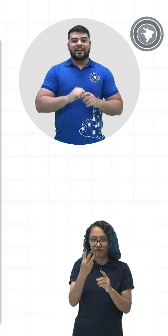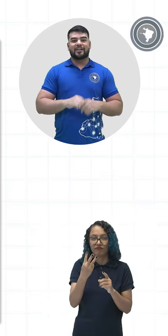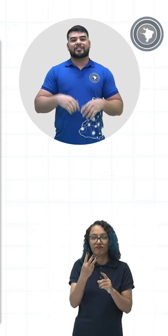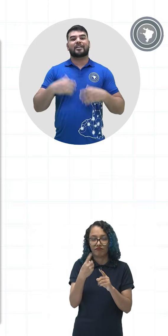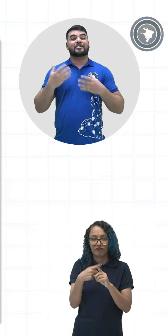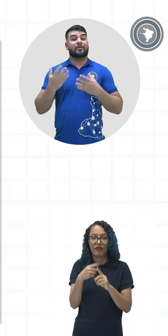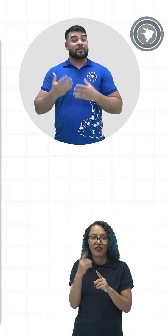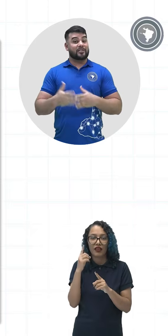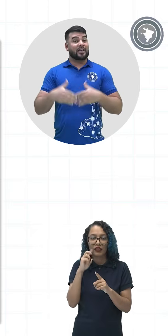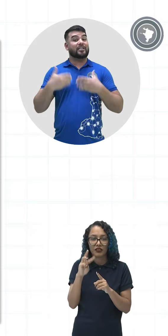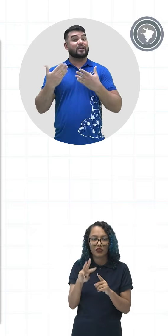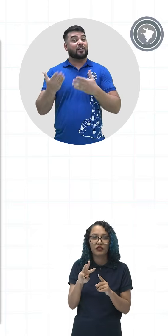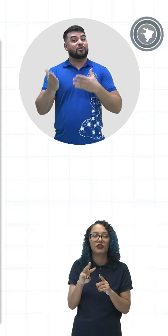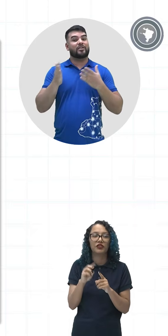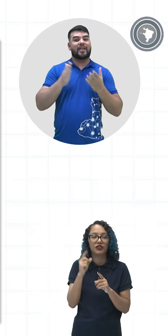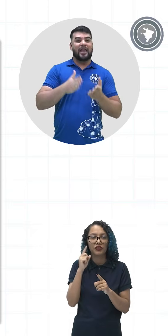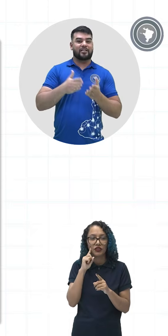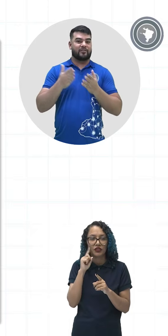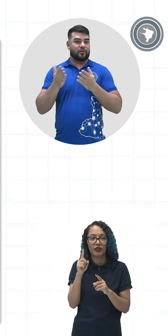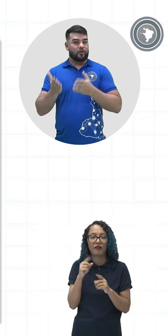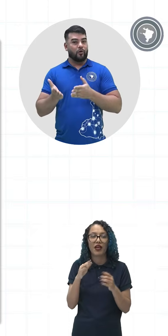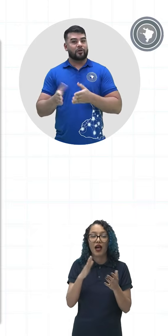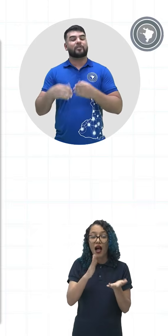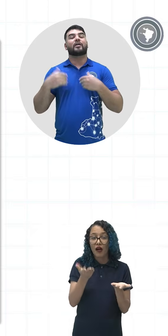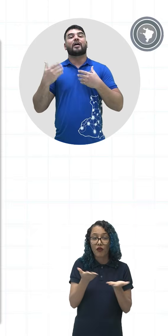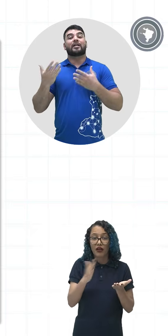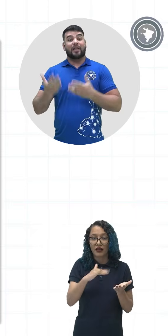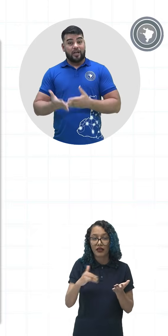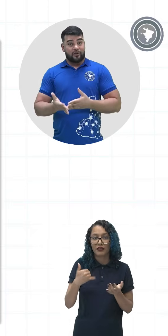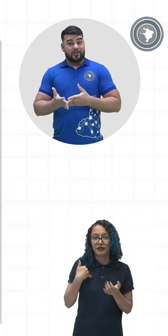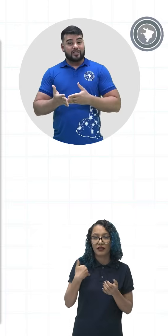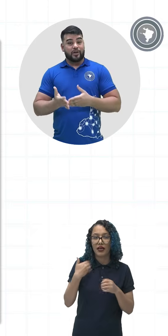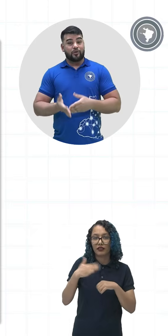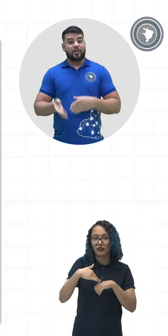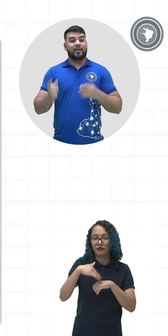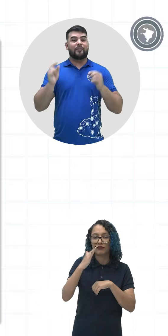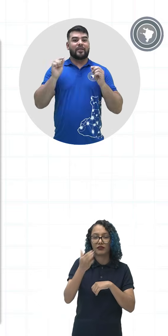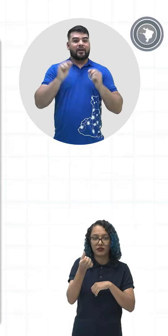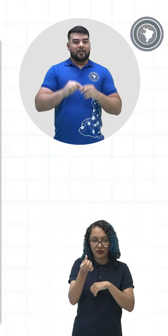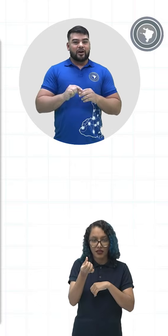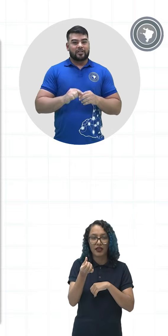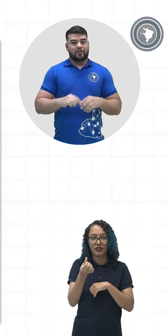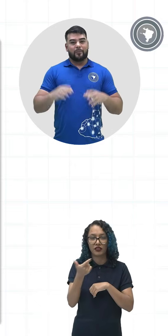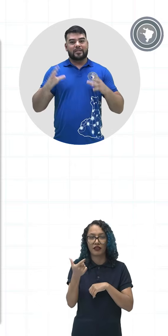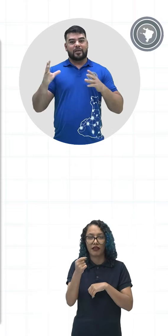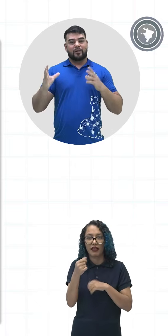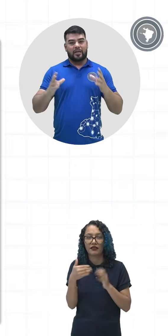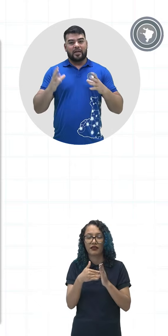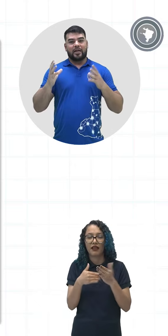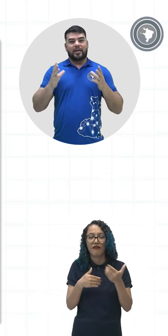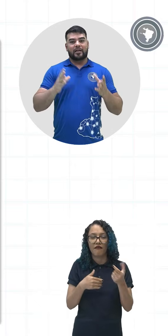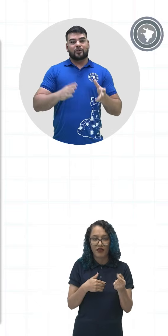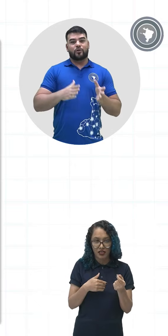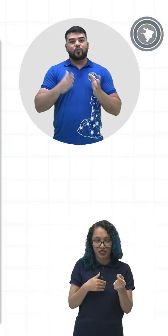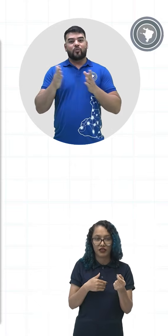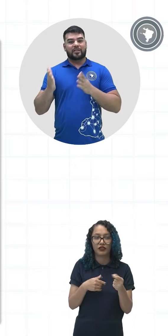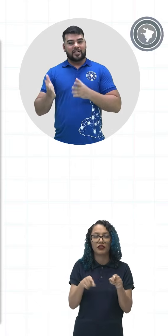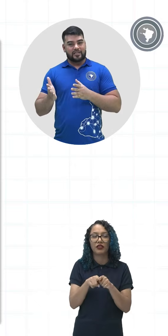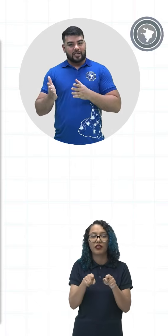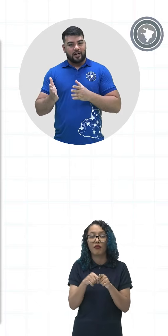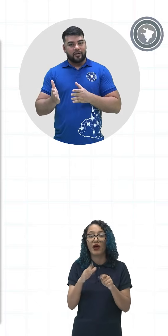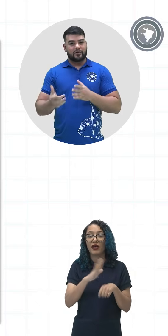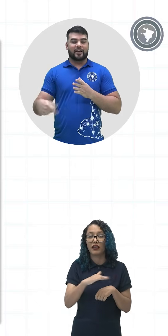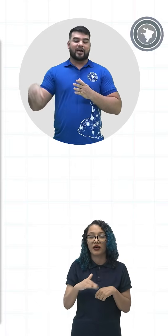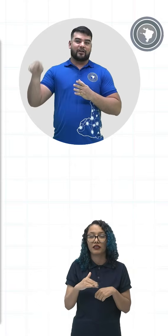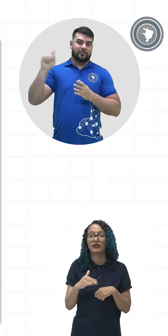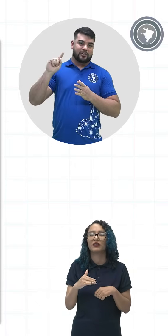sim, crianças acima de 6 anos, de 10 a 20 gotas, 3 vezes ao dia. E olha só, percebo que crianças de 1 a